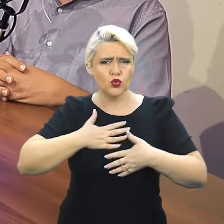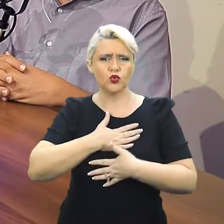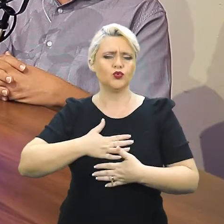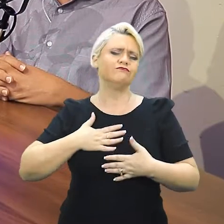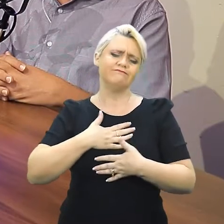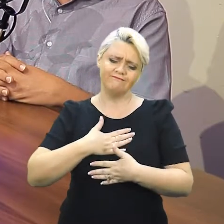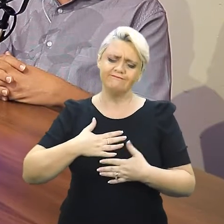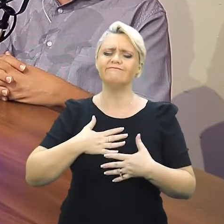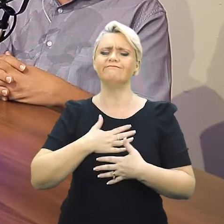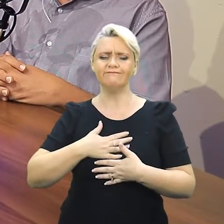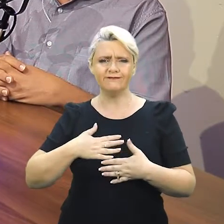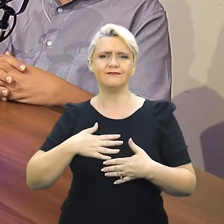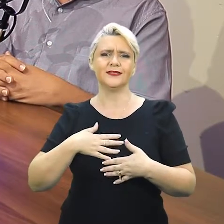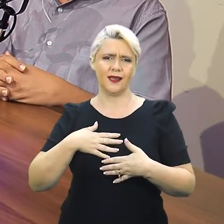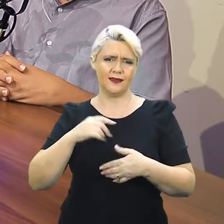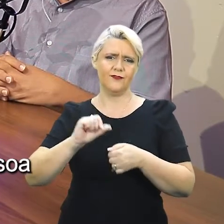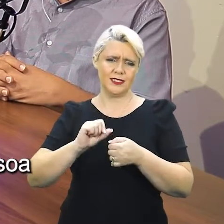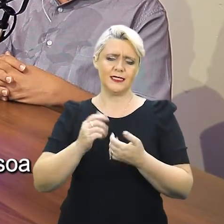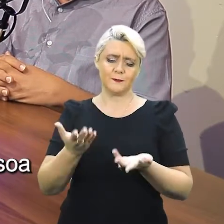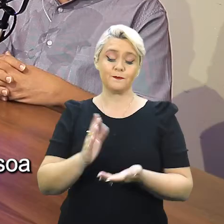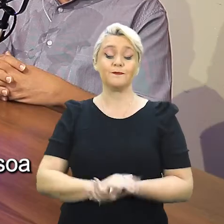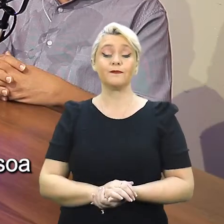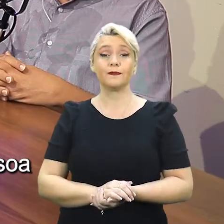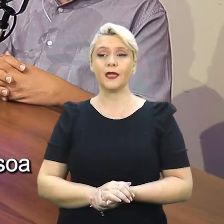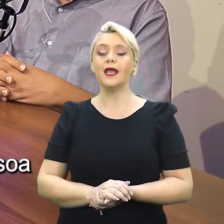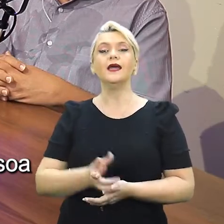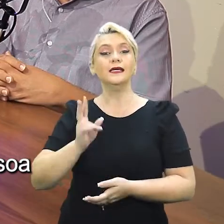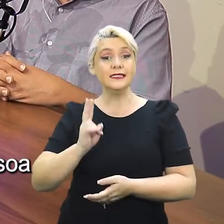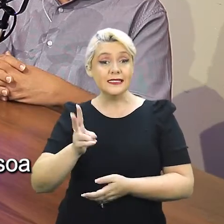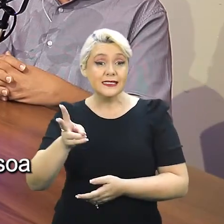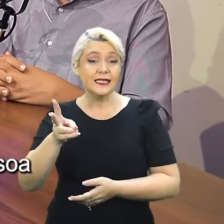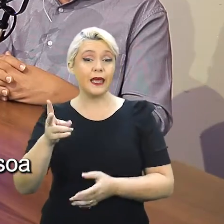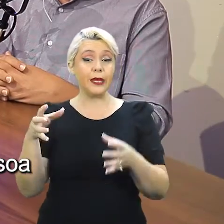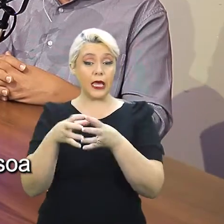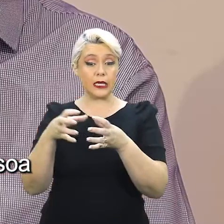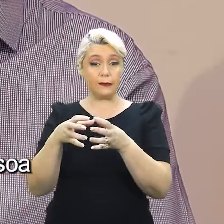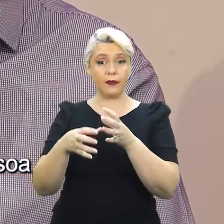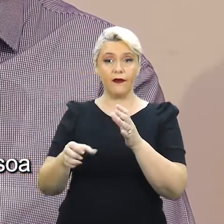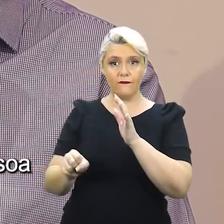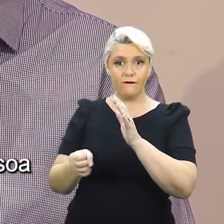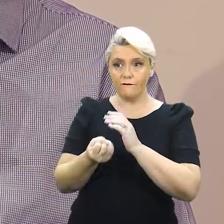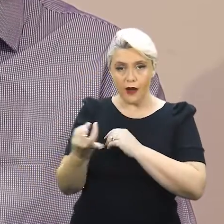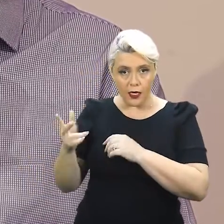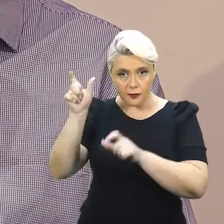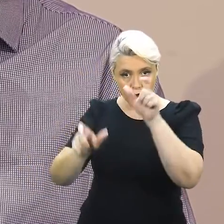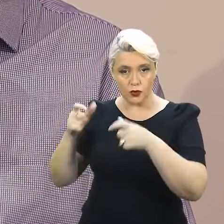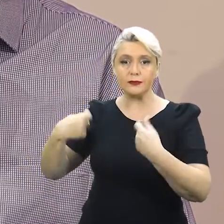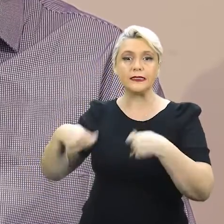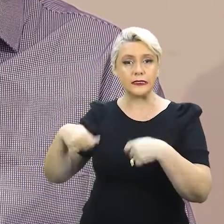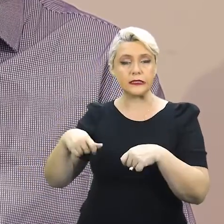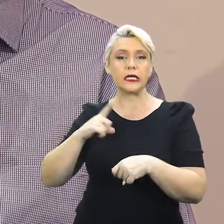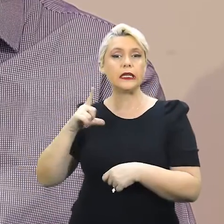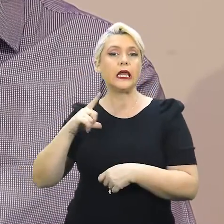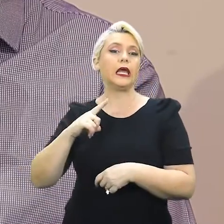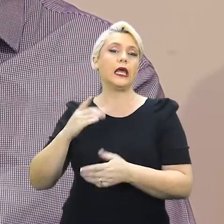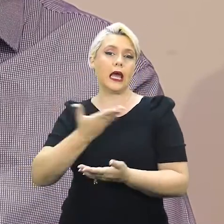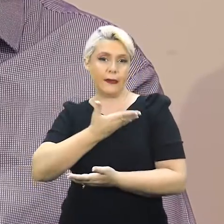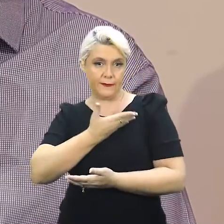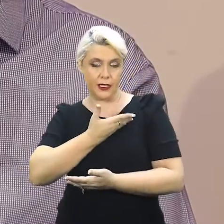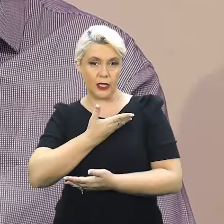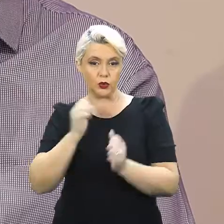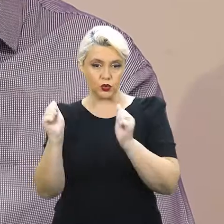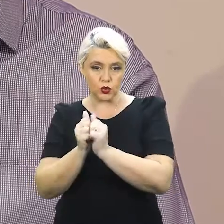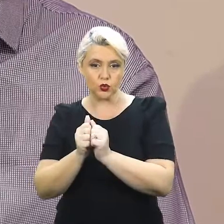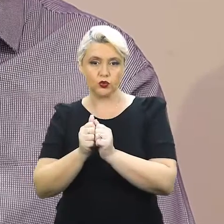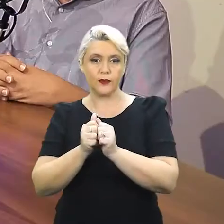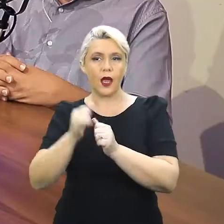prazeroso, né, de fazer. E sempre uma equipe com mais de uma pessoa, né? Para fazer tudo isso, você tinha que ter alguns colegas ali para